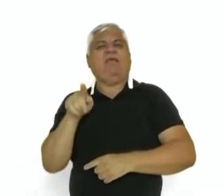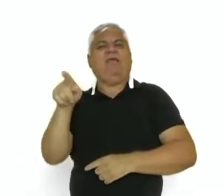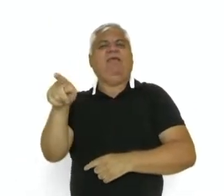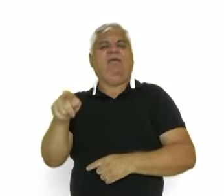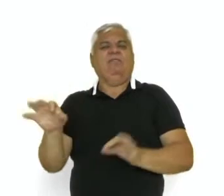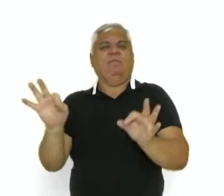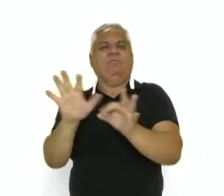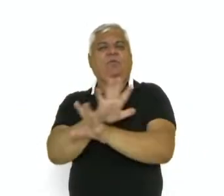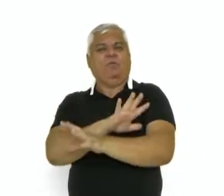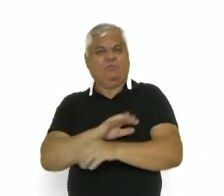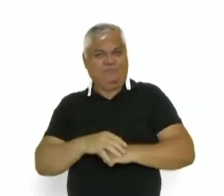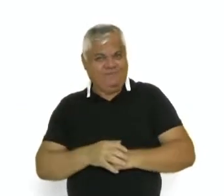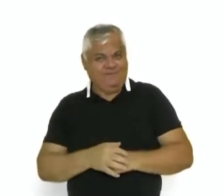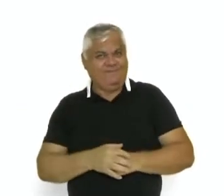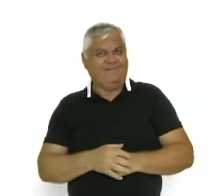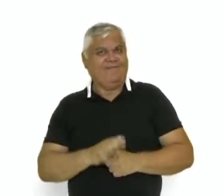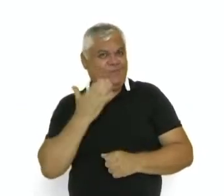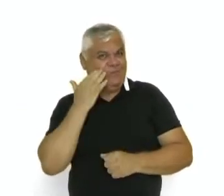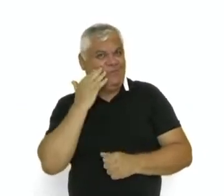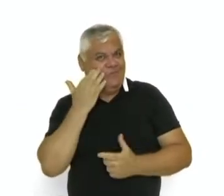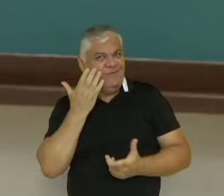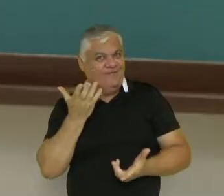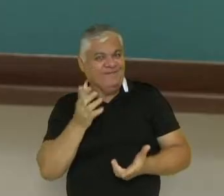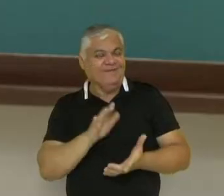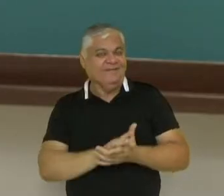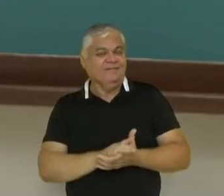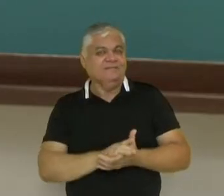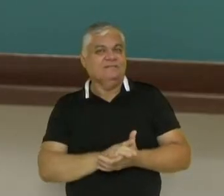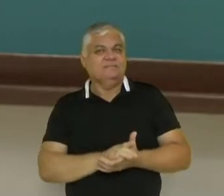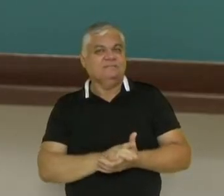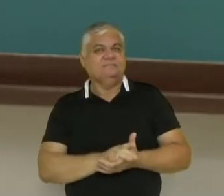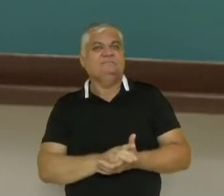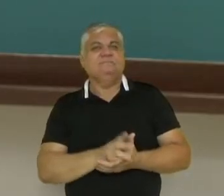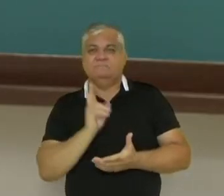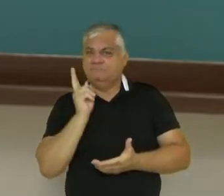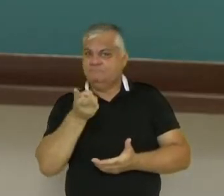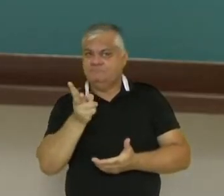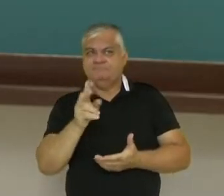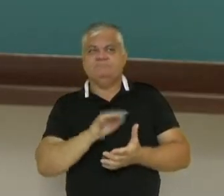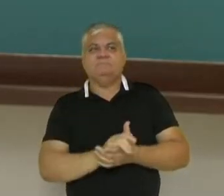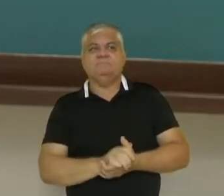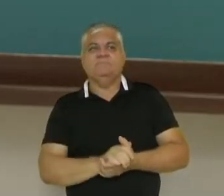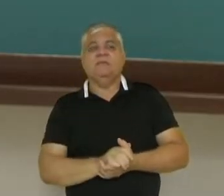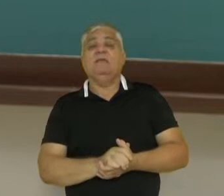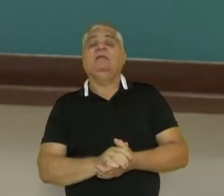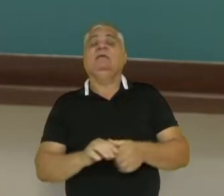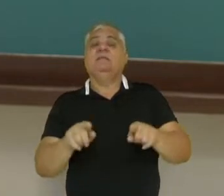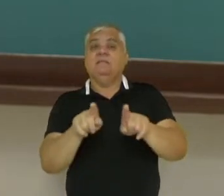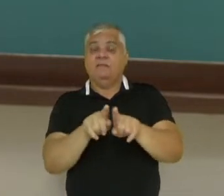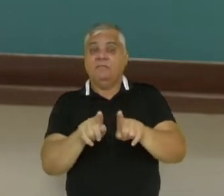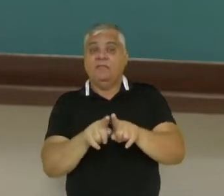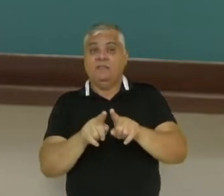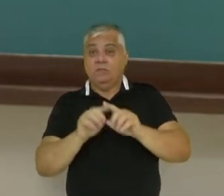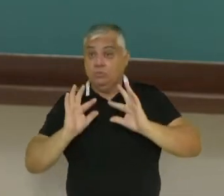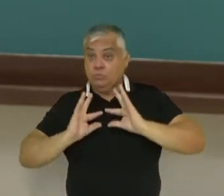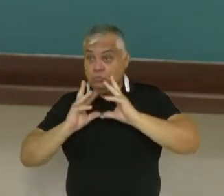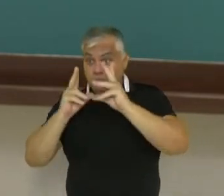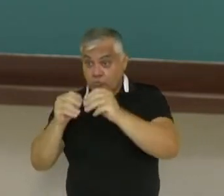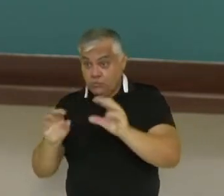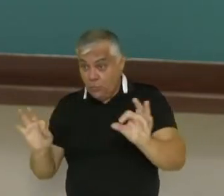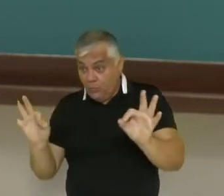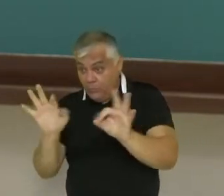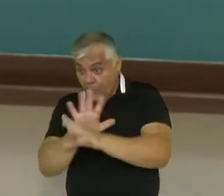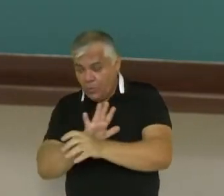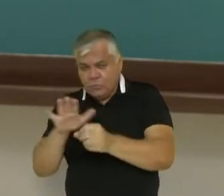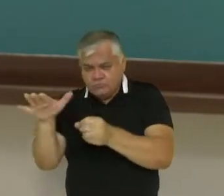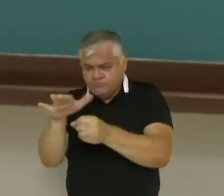aqui dentro estão pintados, representado de forma centesimal. E aí sim, quando eu tenho o